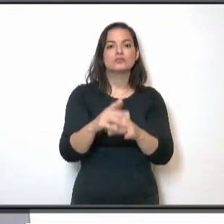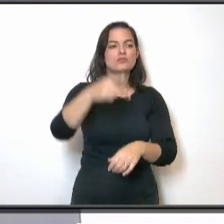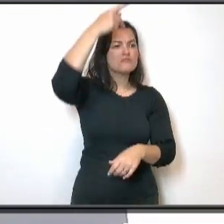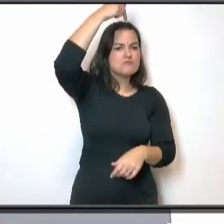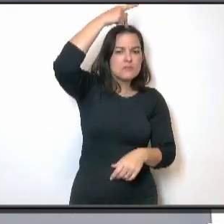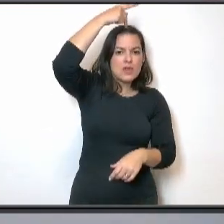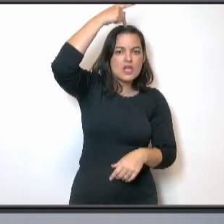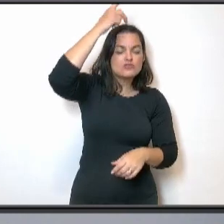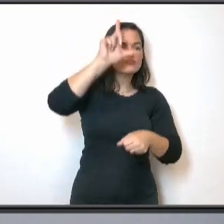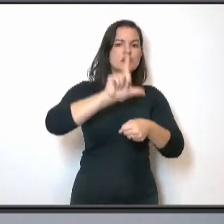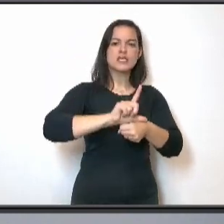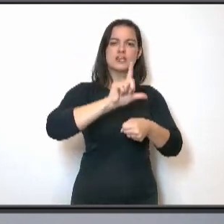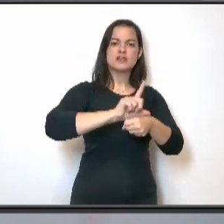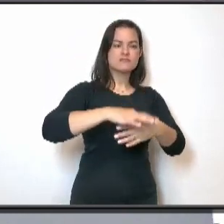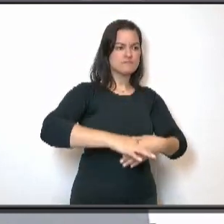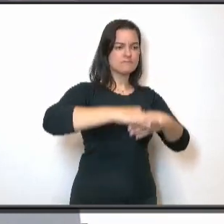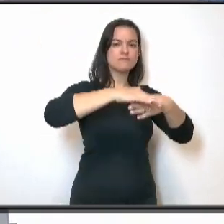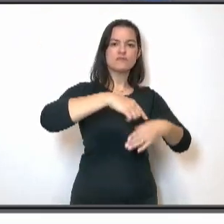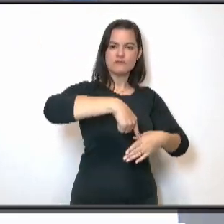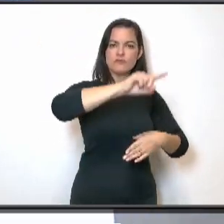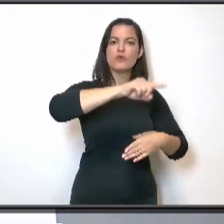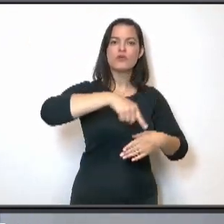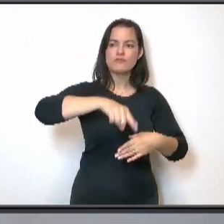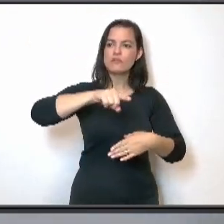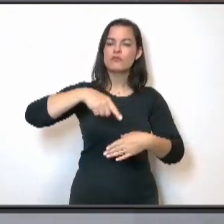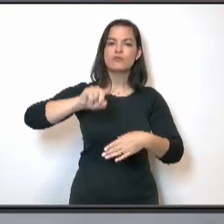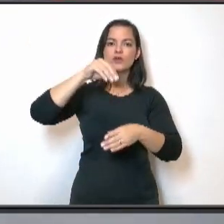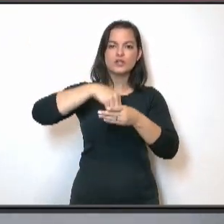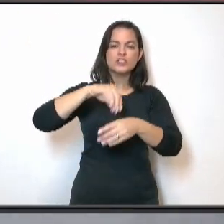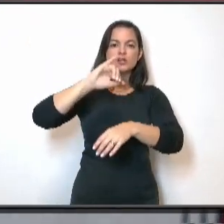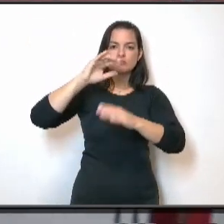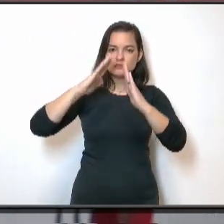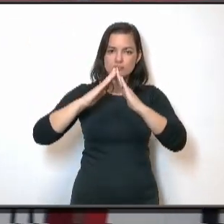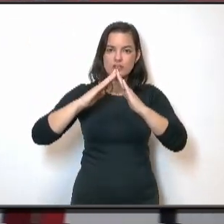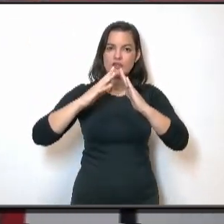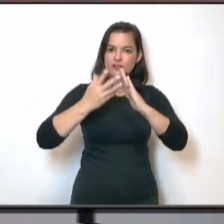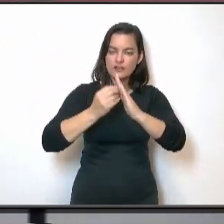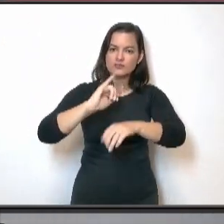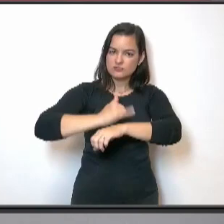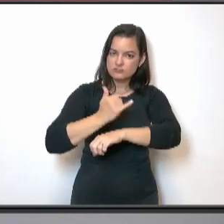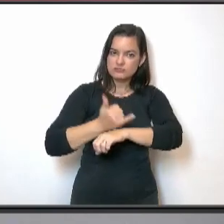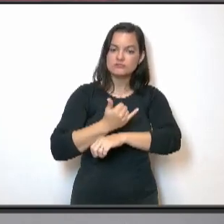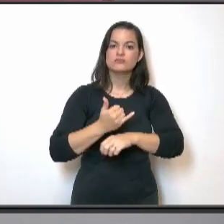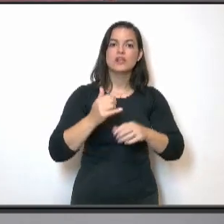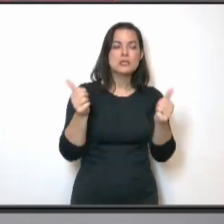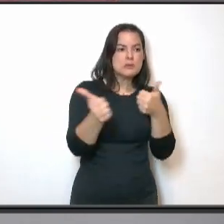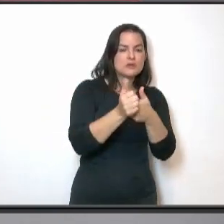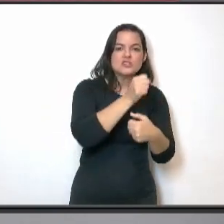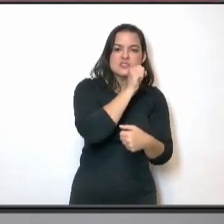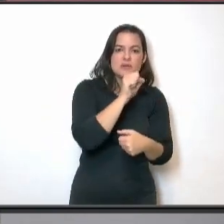do Senhor, a igreja em Jerusalém. Lá estava Pedro quando entre os samaritanos começou um avivamento, gente